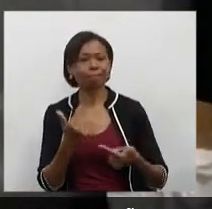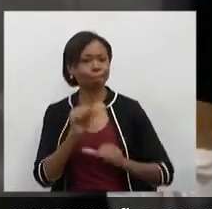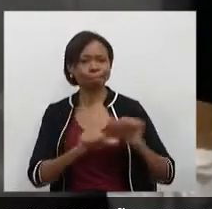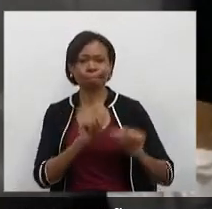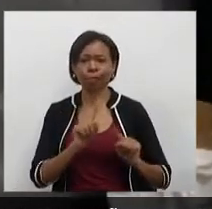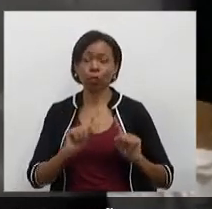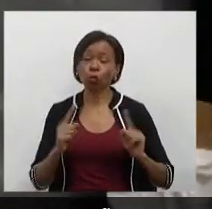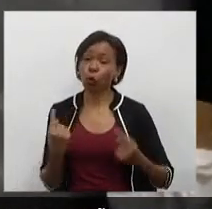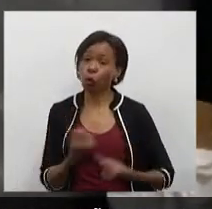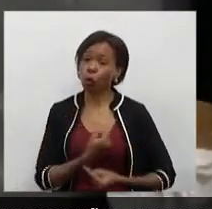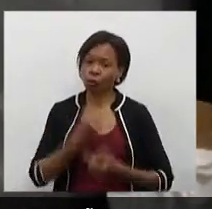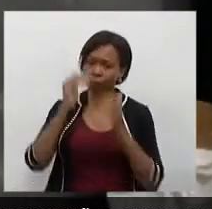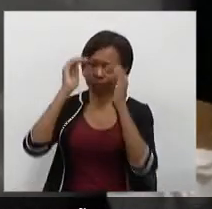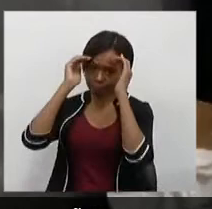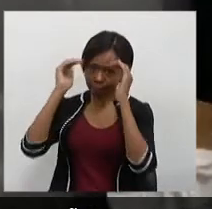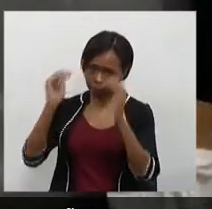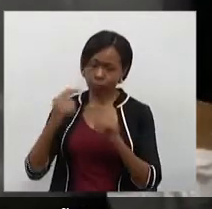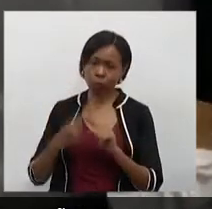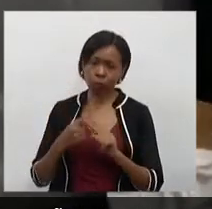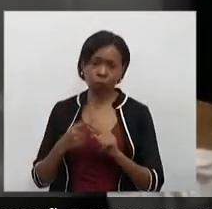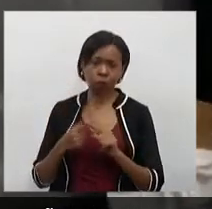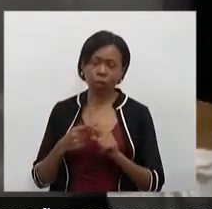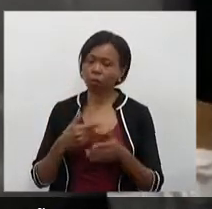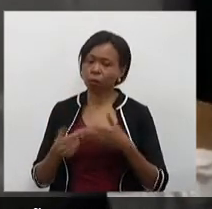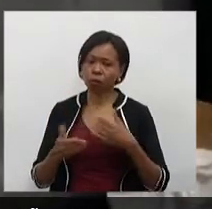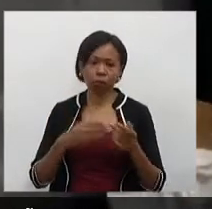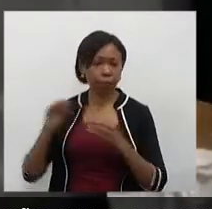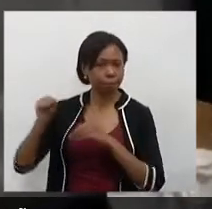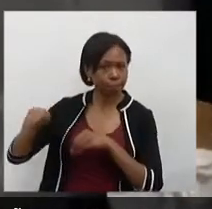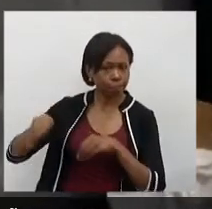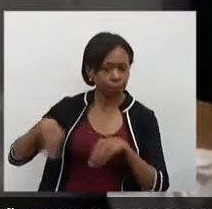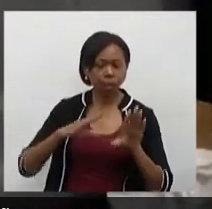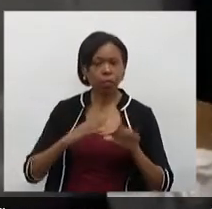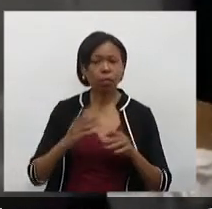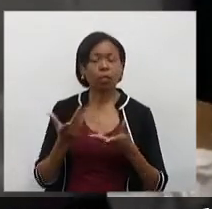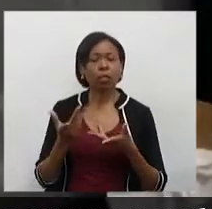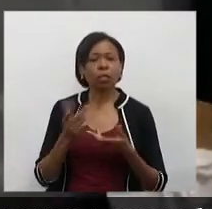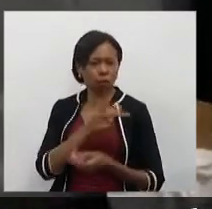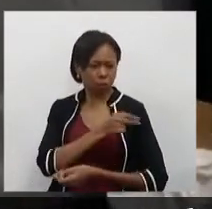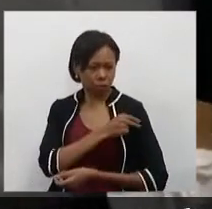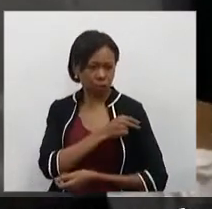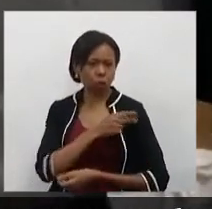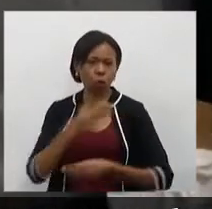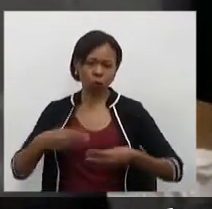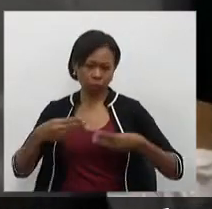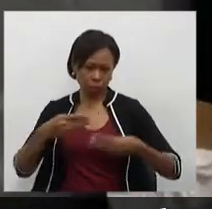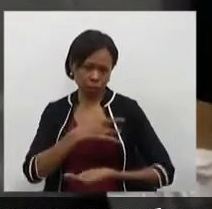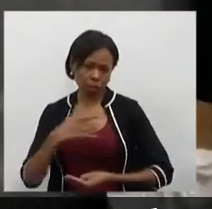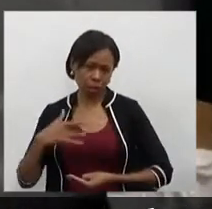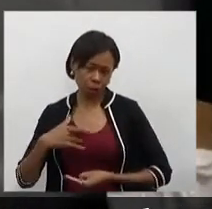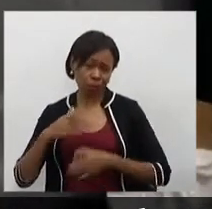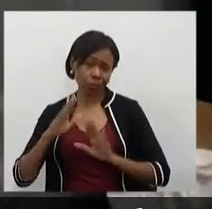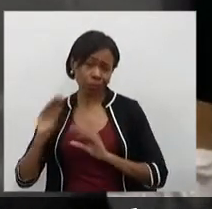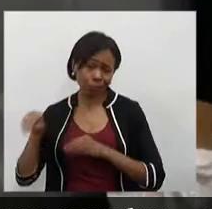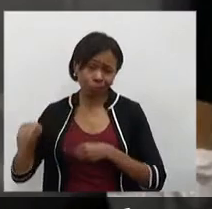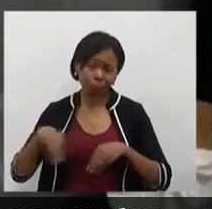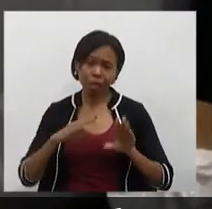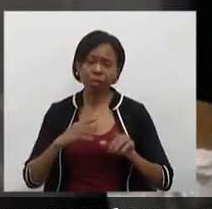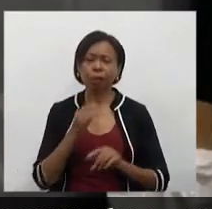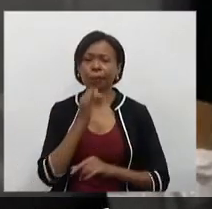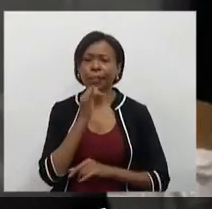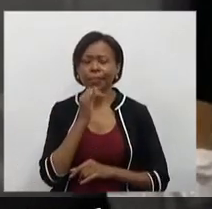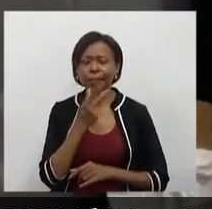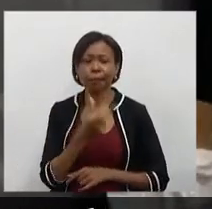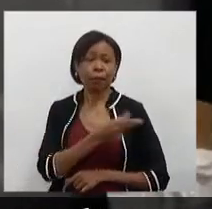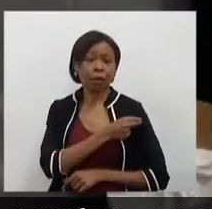as remessas, né, de envio de vacinas, o Ministério da Saúde, ele manda já. Então, por exemplo, essa remessa de vacina da